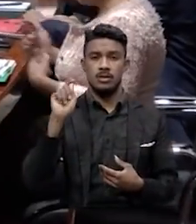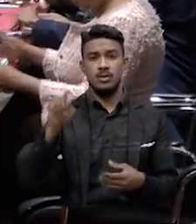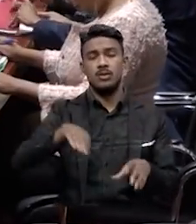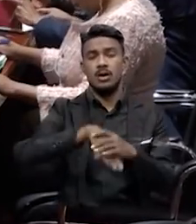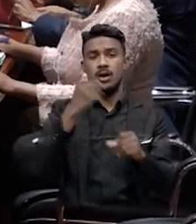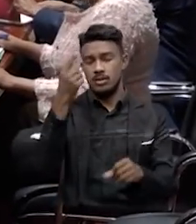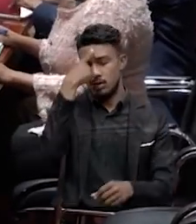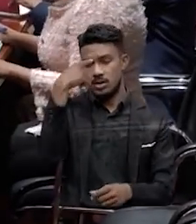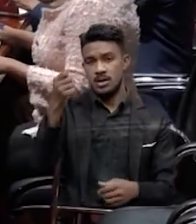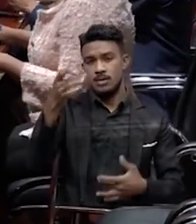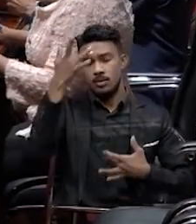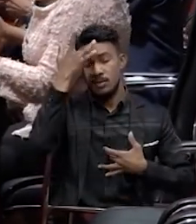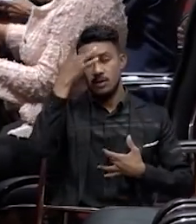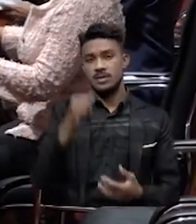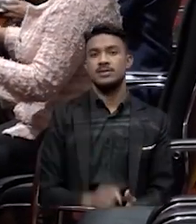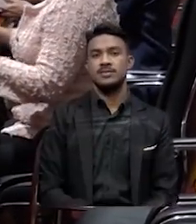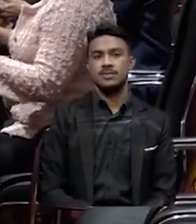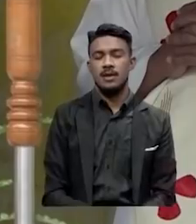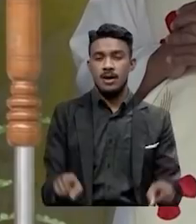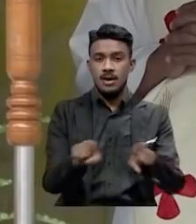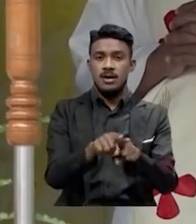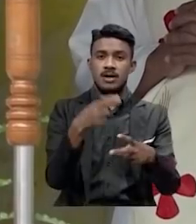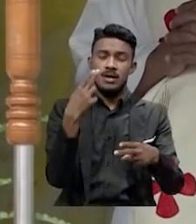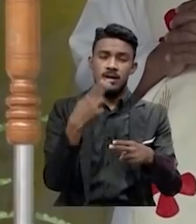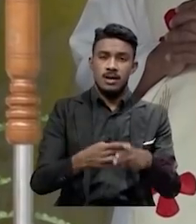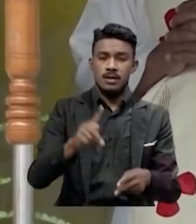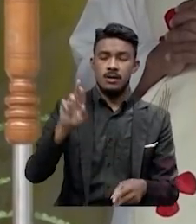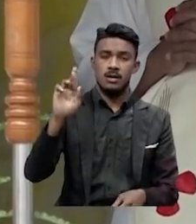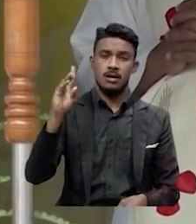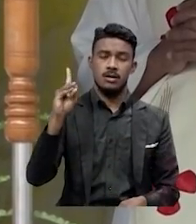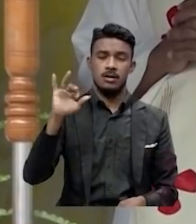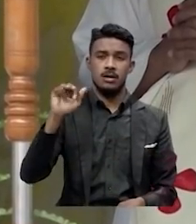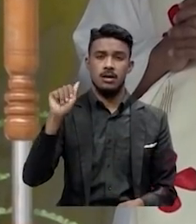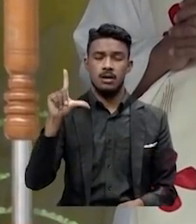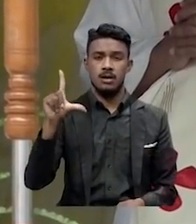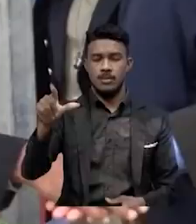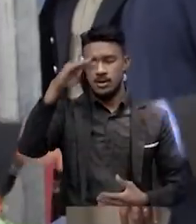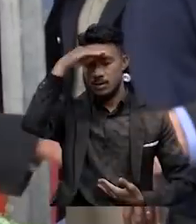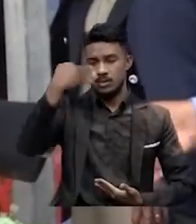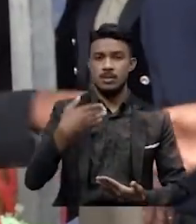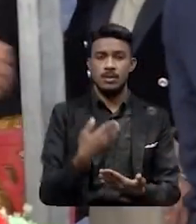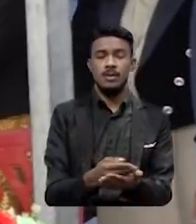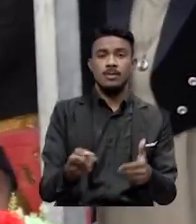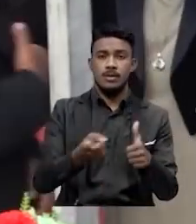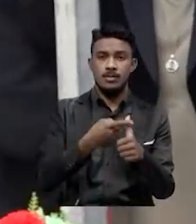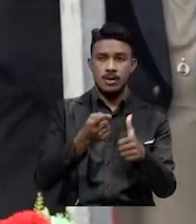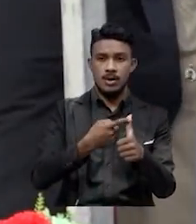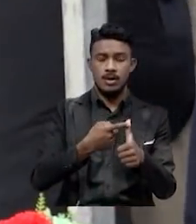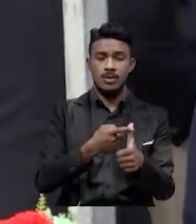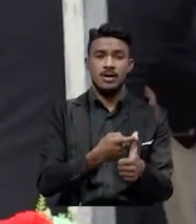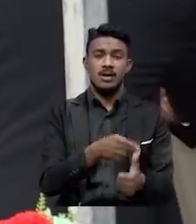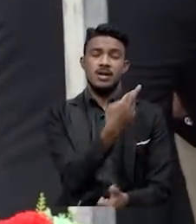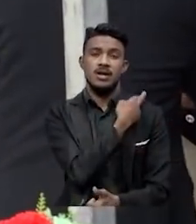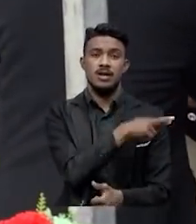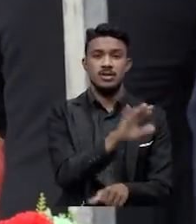tamba moras. Nomiasaun ba kardeal Timor Wanda hulukne laos det orgulho ida basarani katolika iha